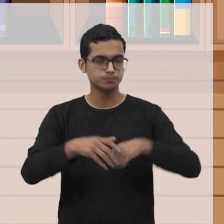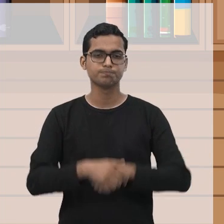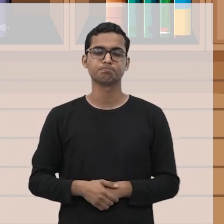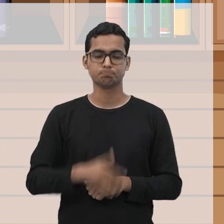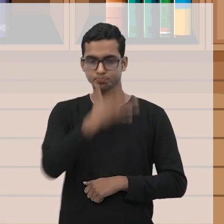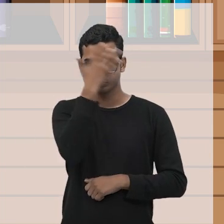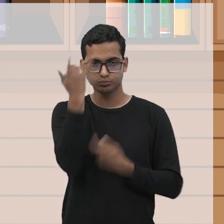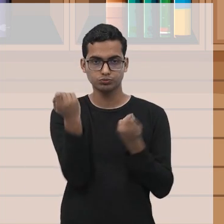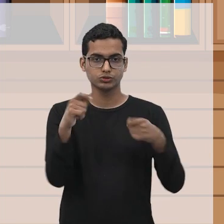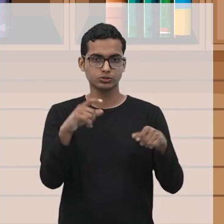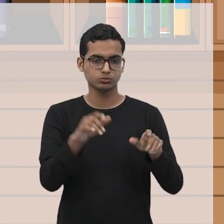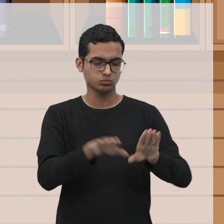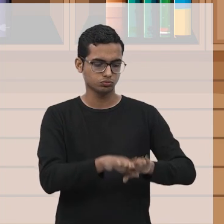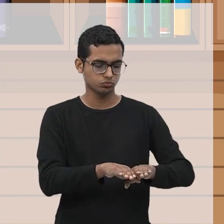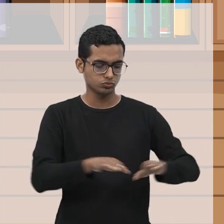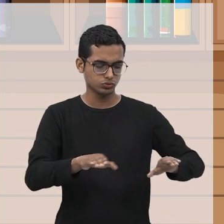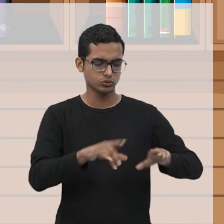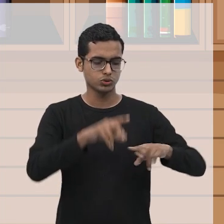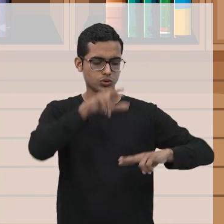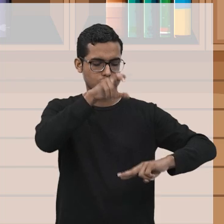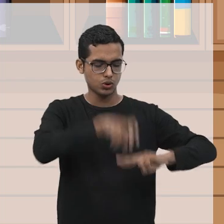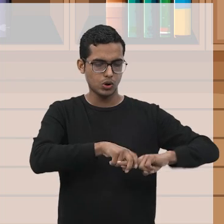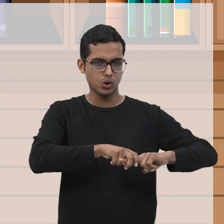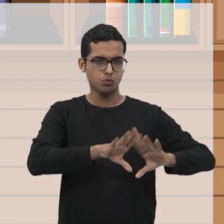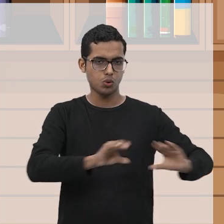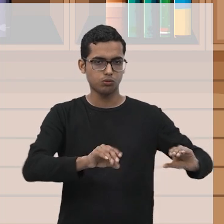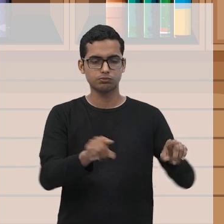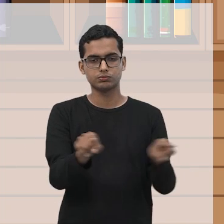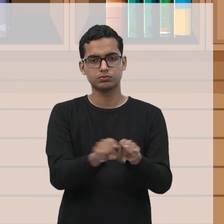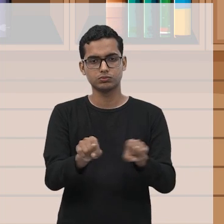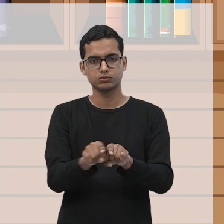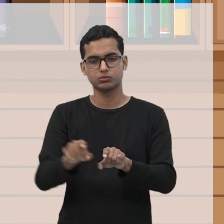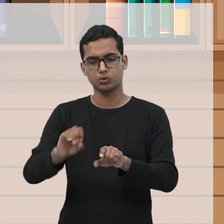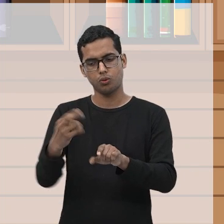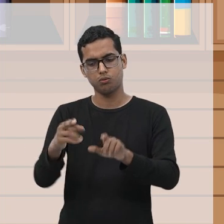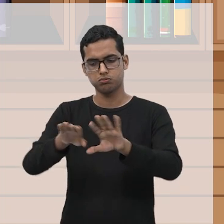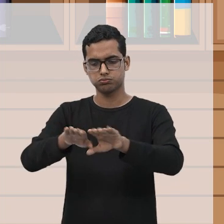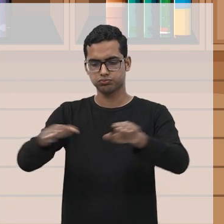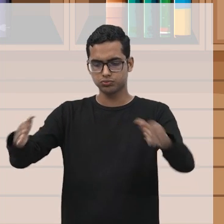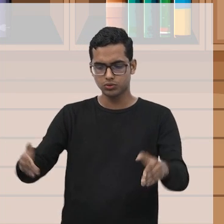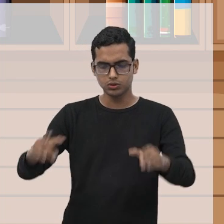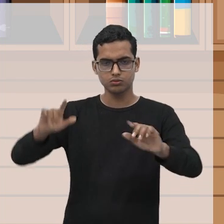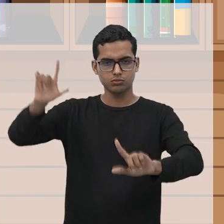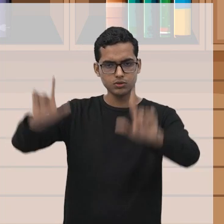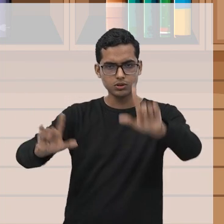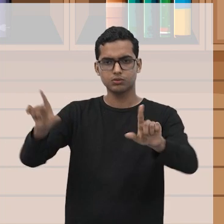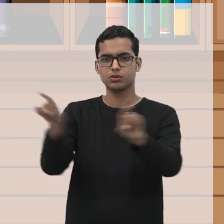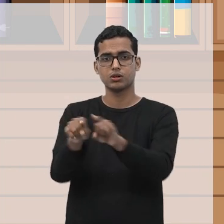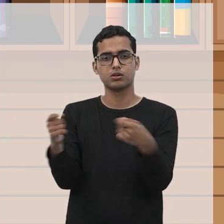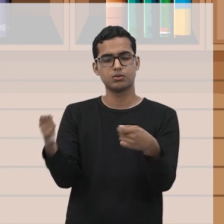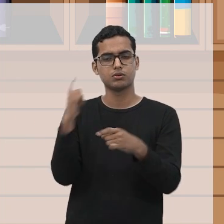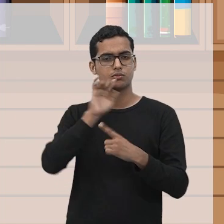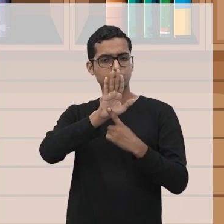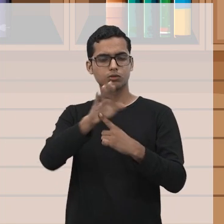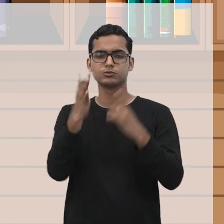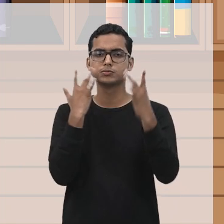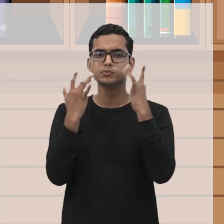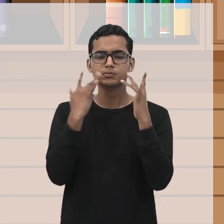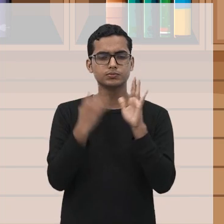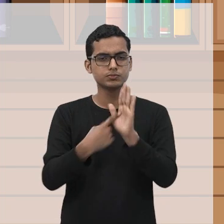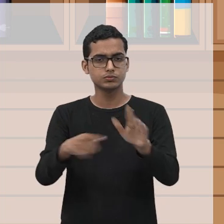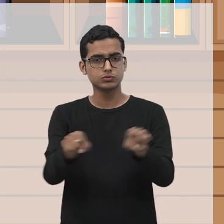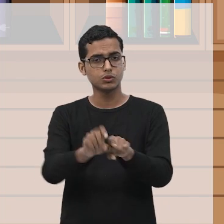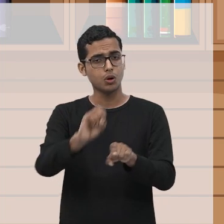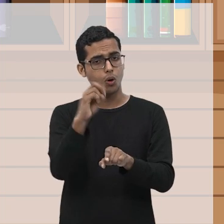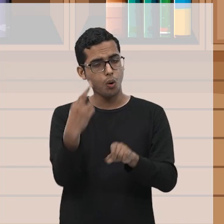uma estante, como vocês podem ver, livros, e eles podem encenar no palco do teatro. Mas também pode ser